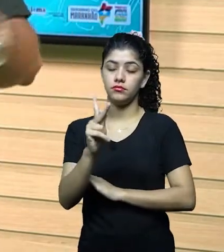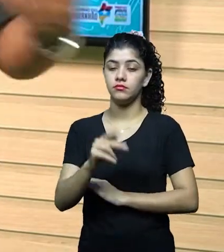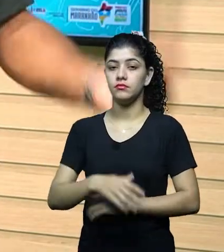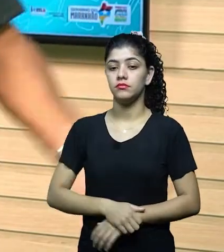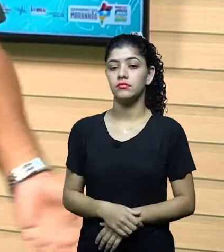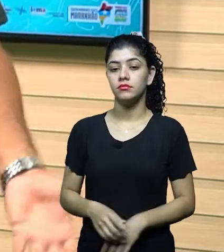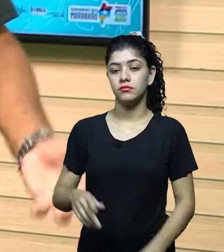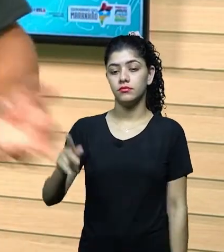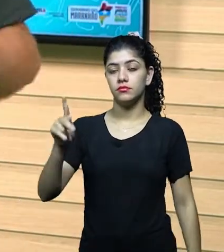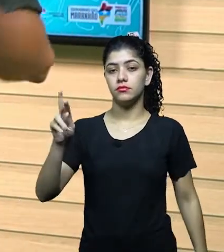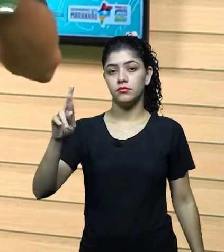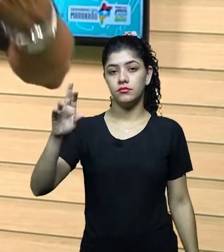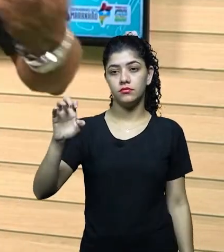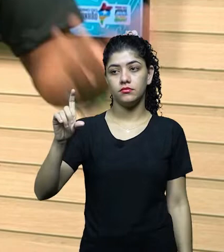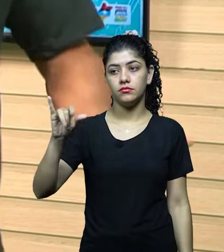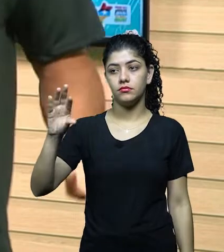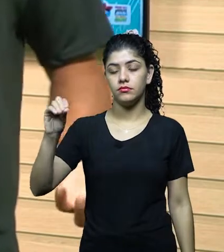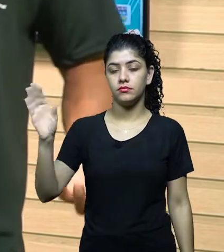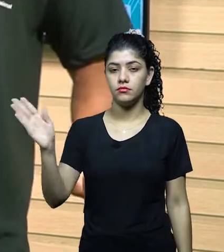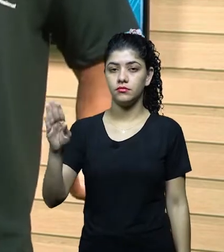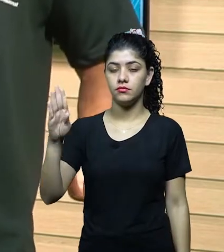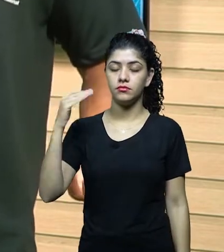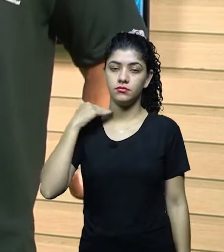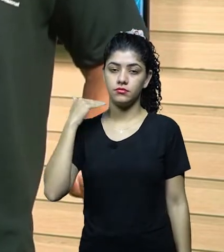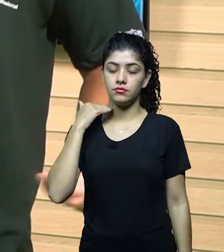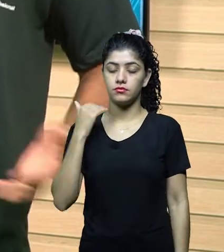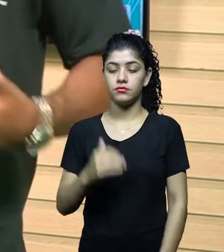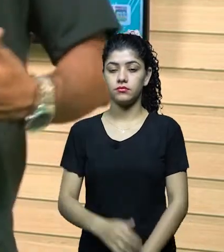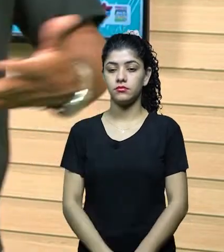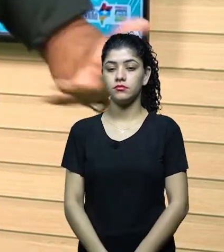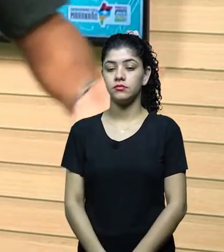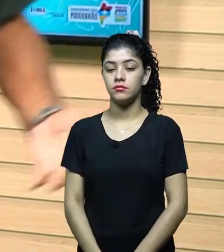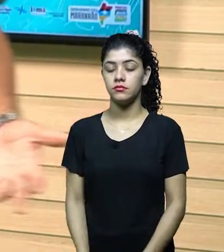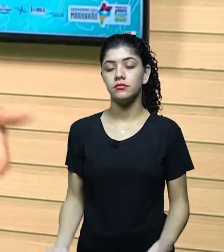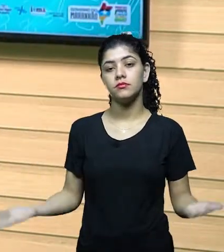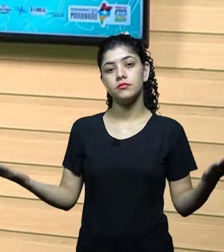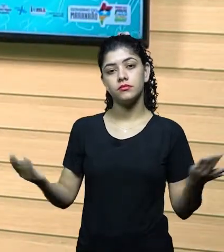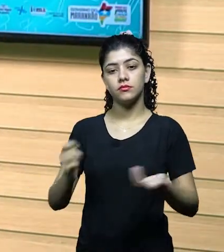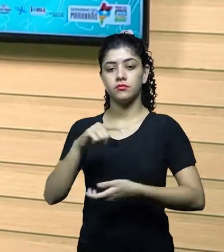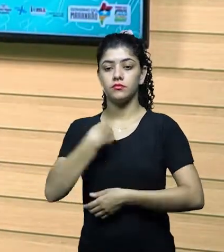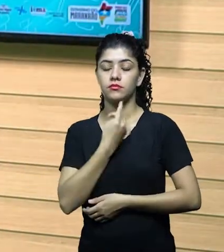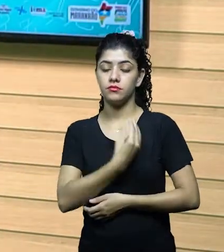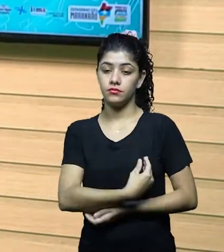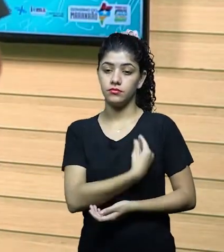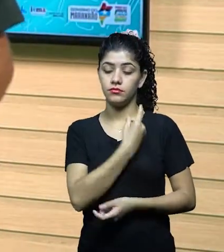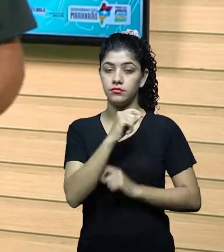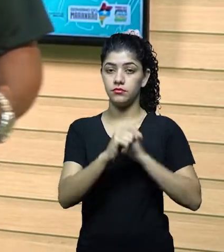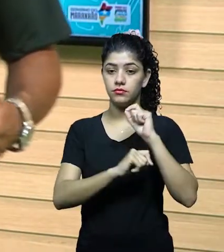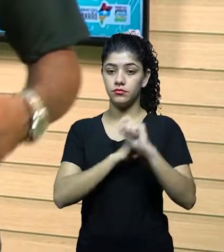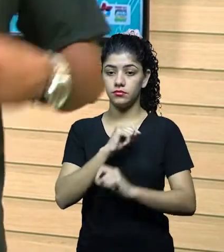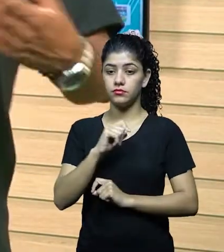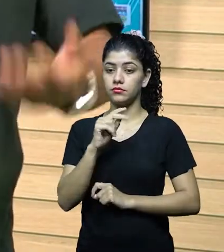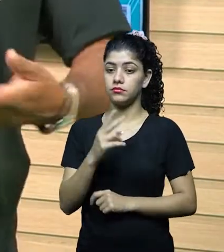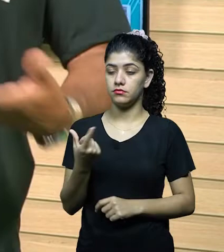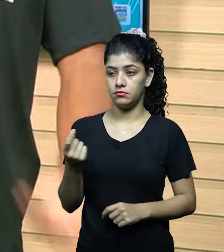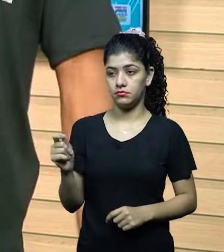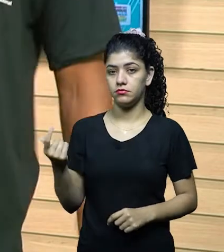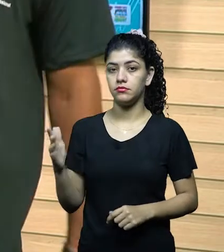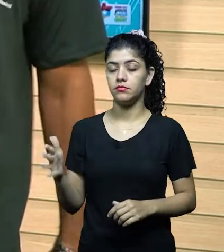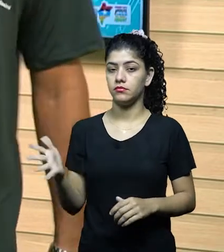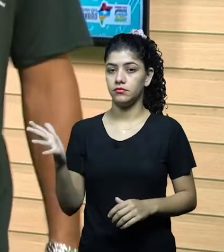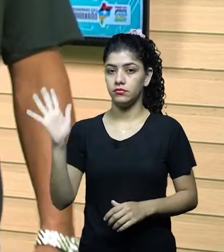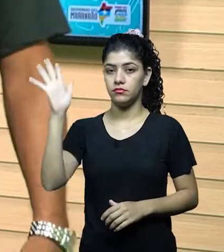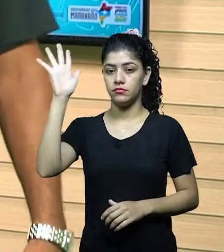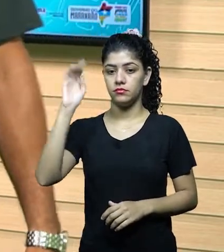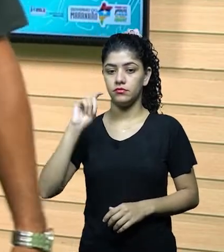de spread bancário, né? São os ganhos bancários. E essa época agora que nós estamos vivendo é a época que eles mais lucraram,